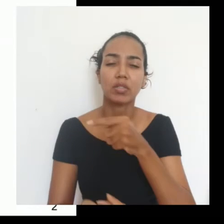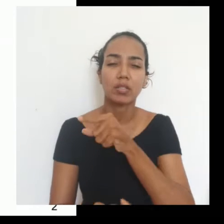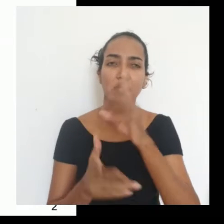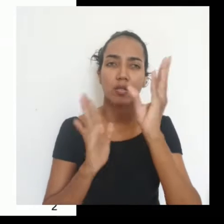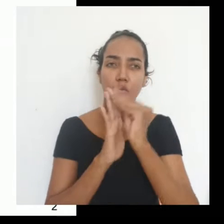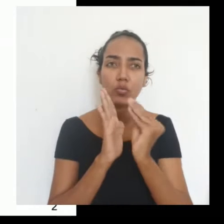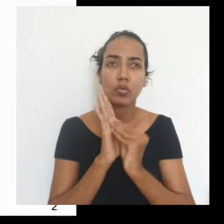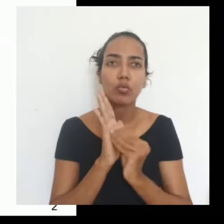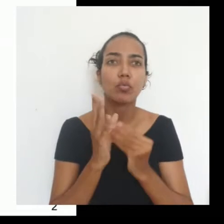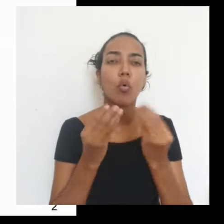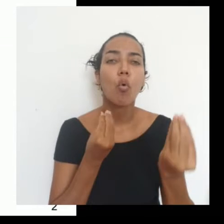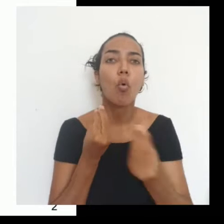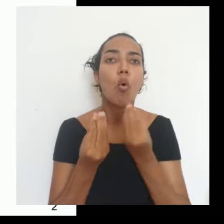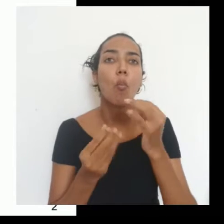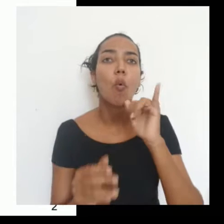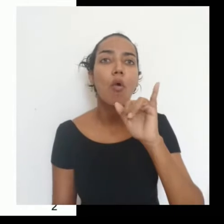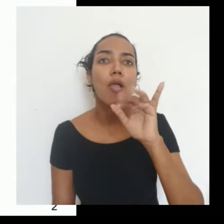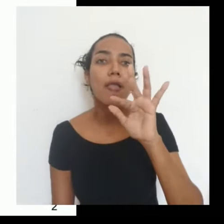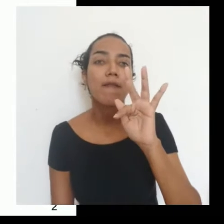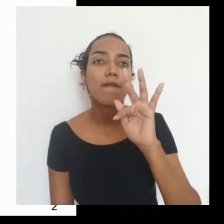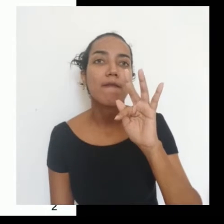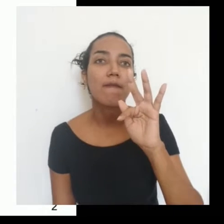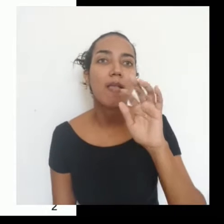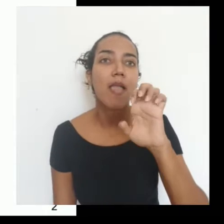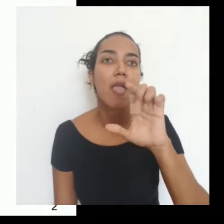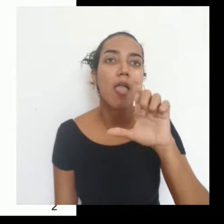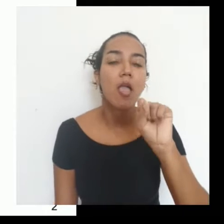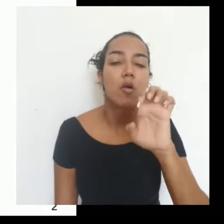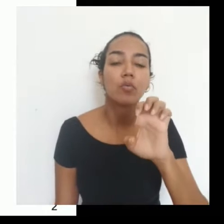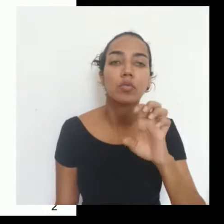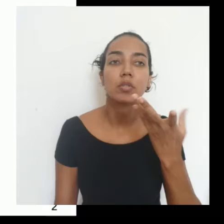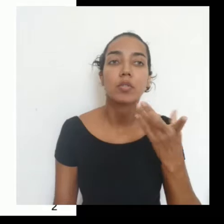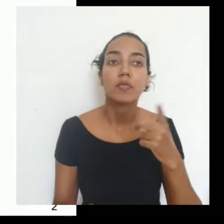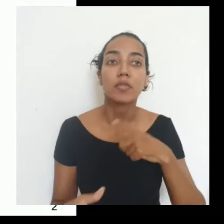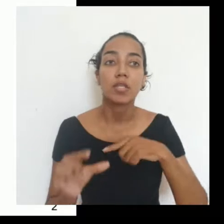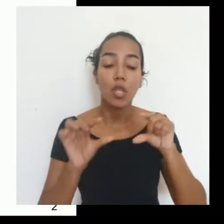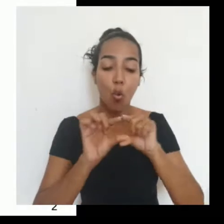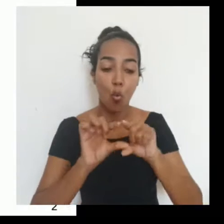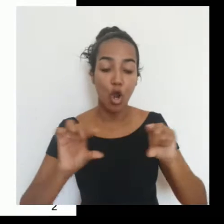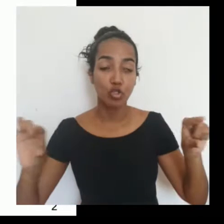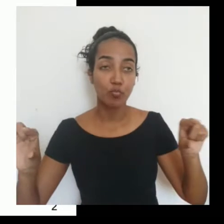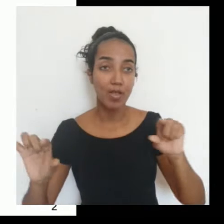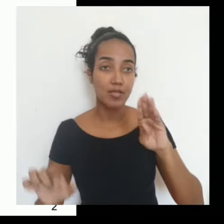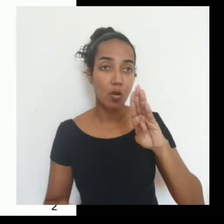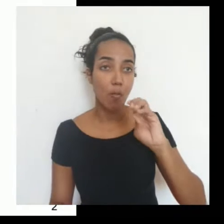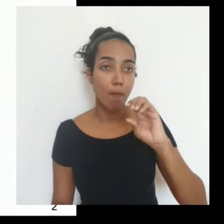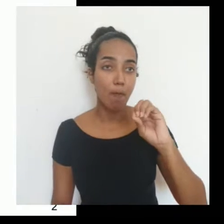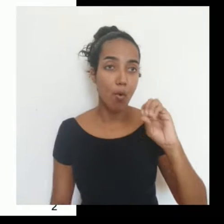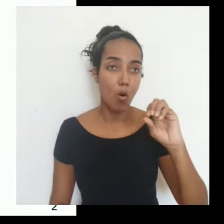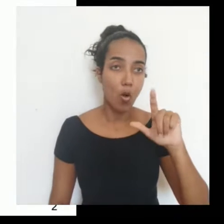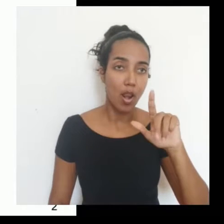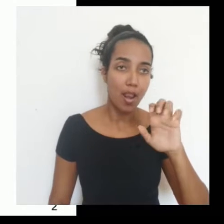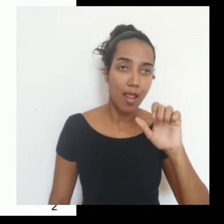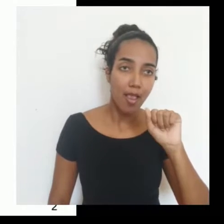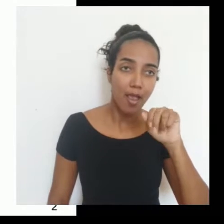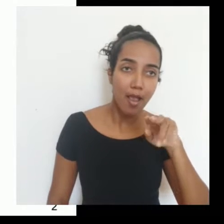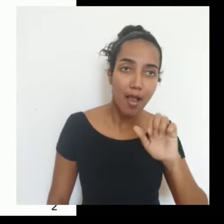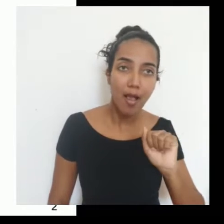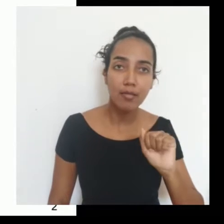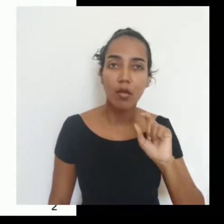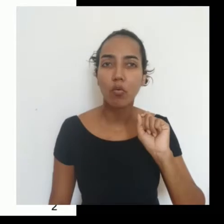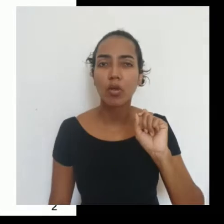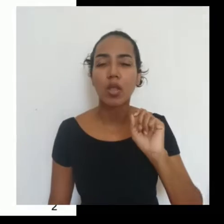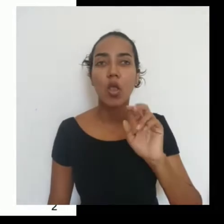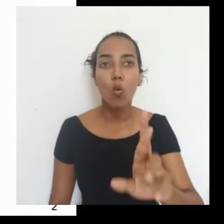if-else funciona partindo do princípio que você tem uma determinada expressão booleana, ou seja, o resultado disso aqui tem que